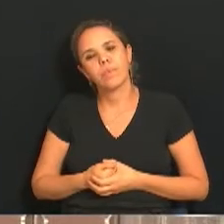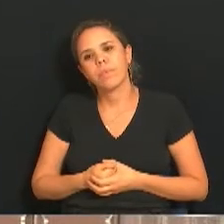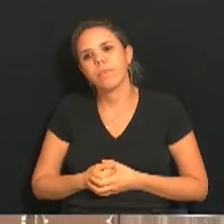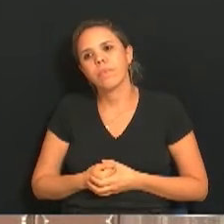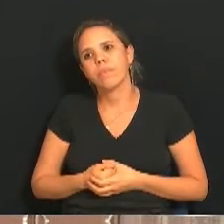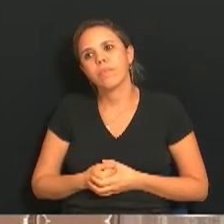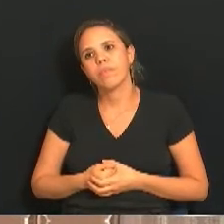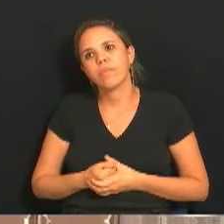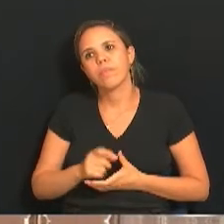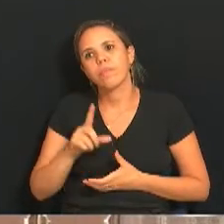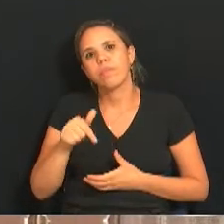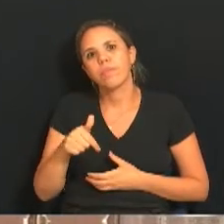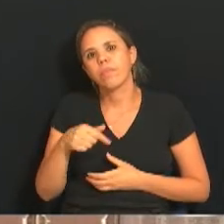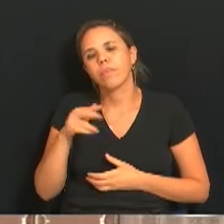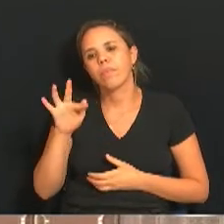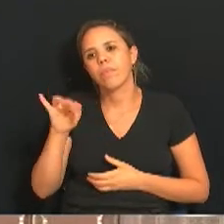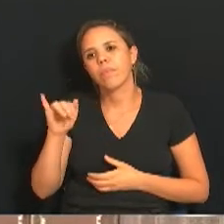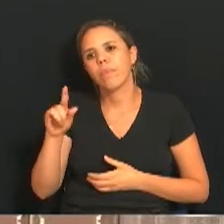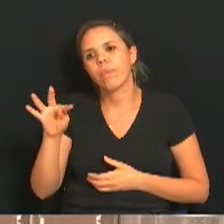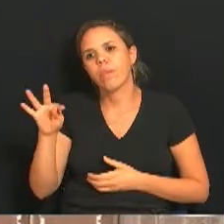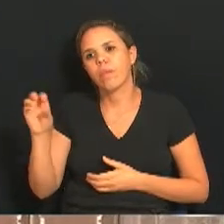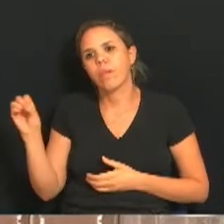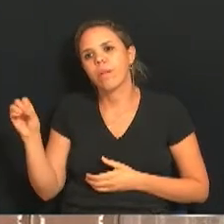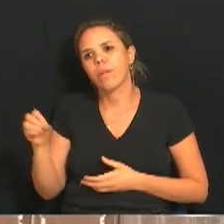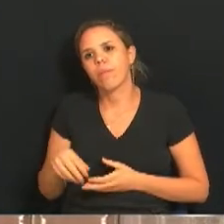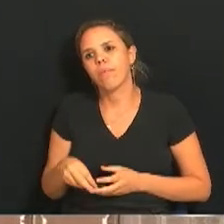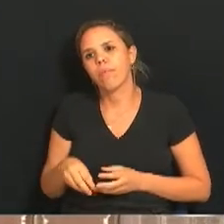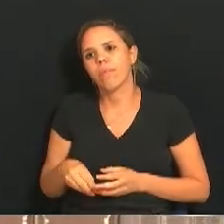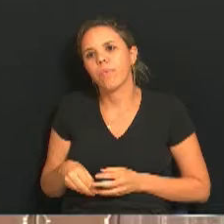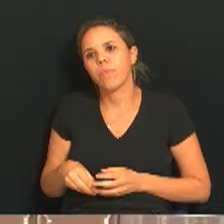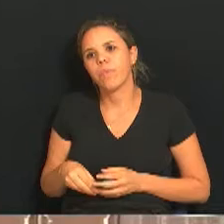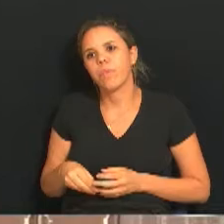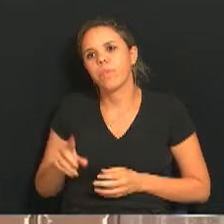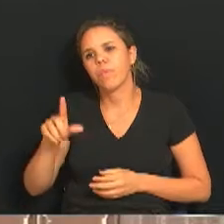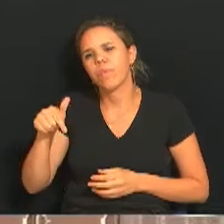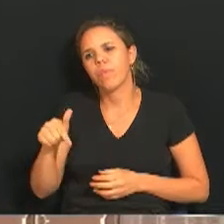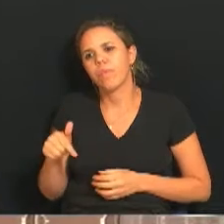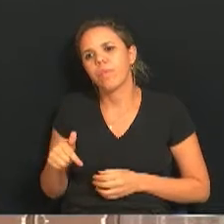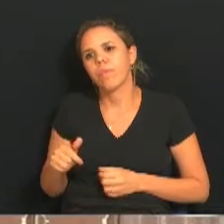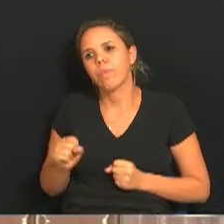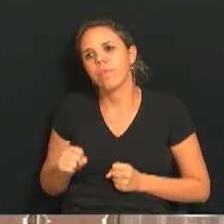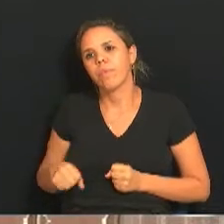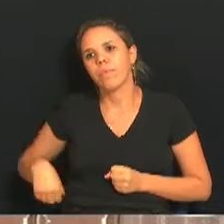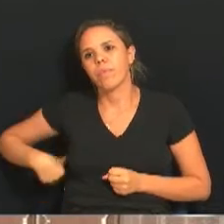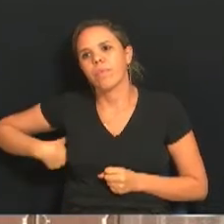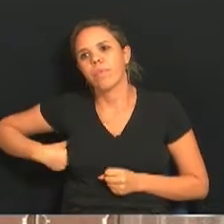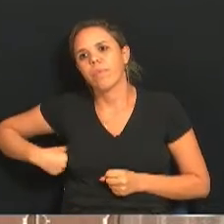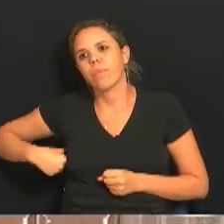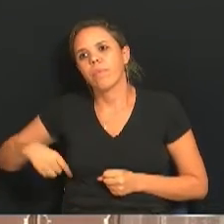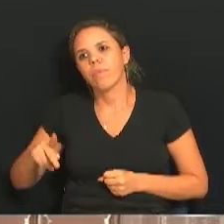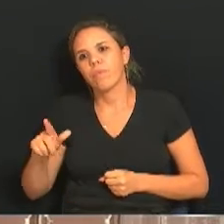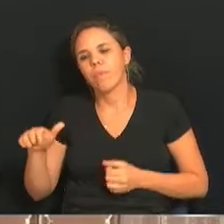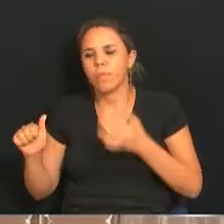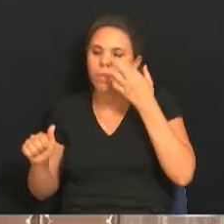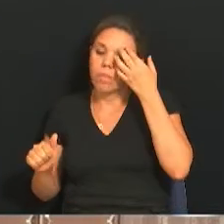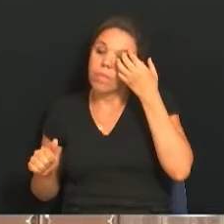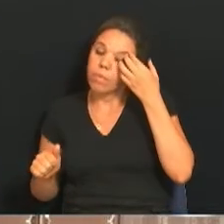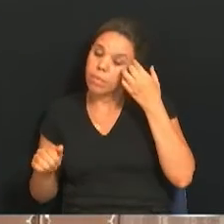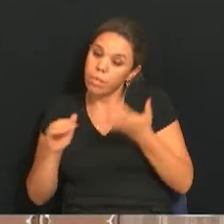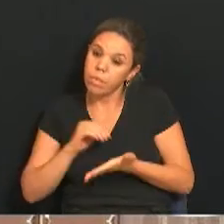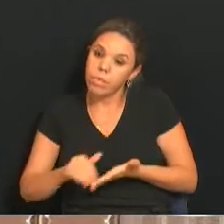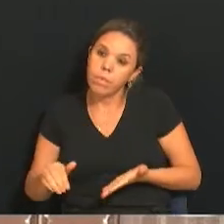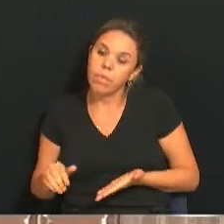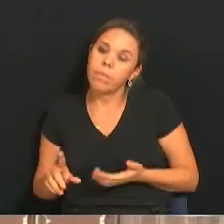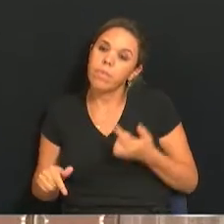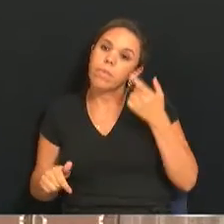depois eu passo para o senhor Fileto, depois eu vou, se a Paula me permitir, passar para a Paula, que é a nossa secretária adjunta, né?